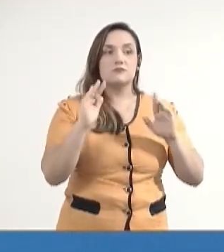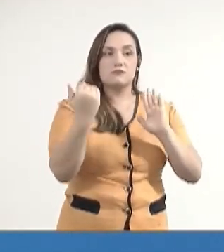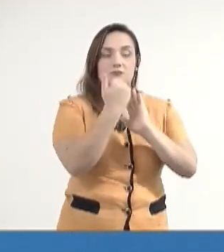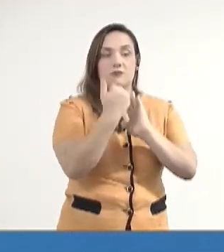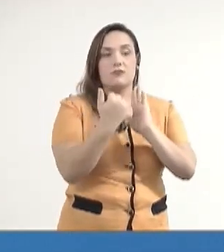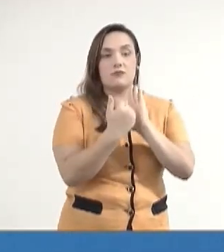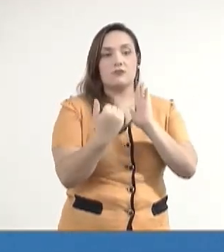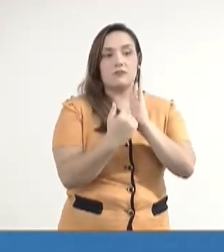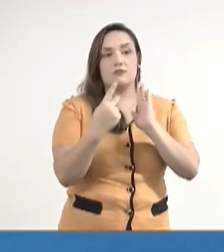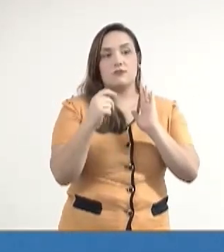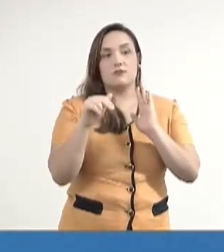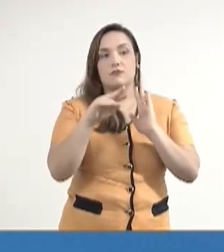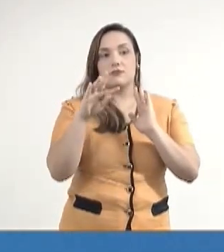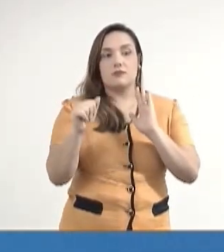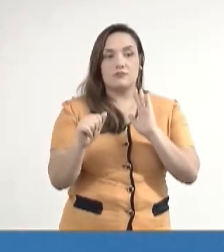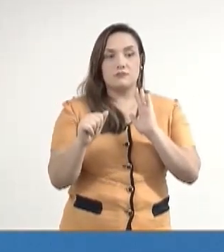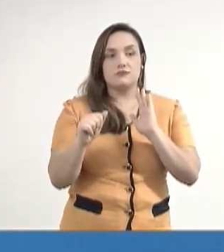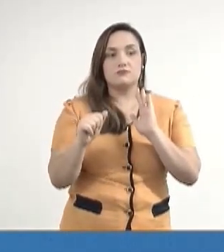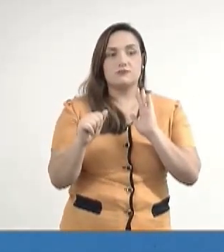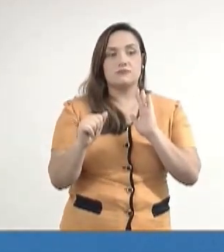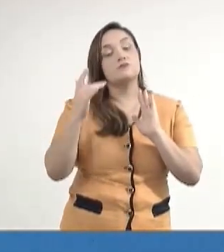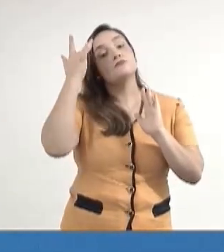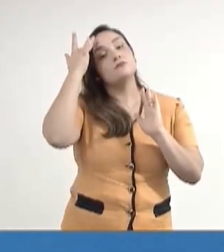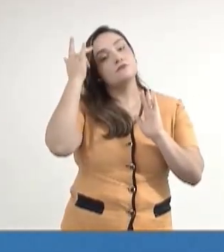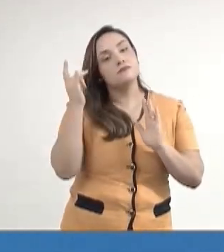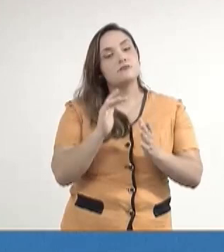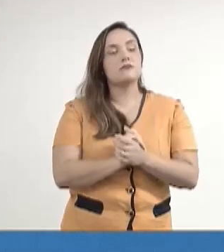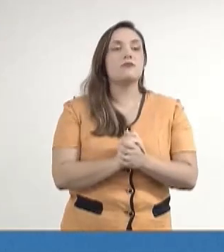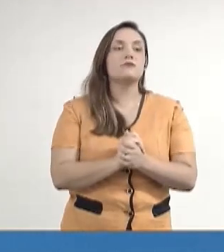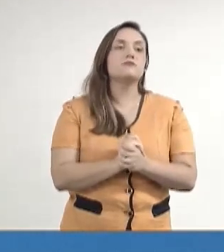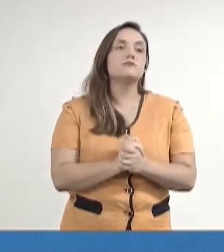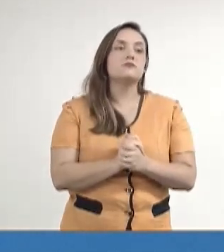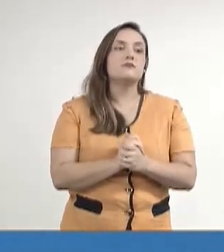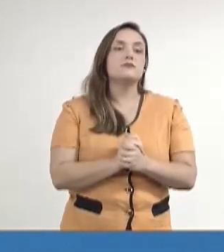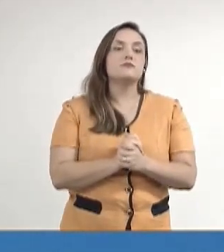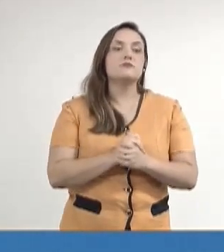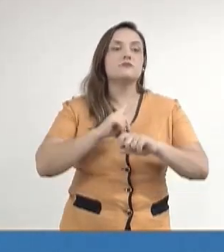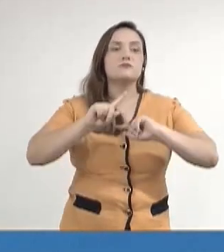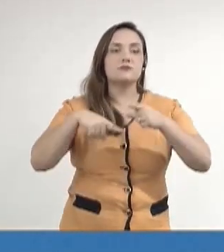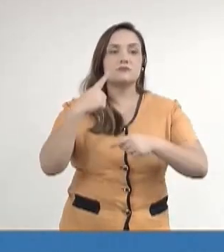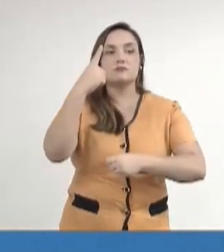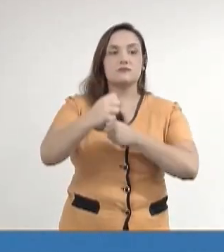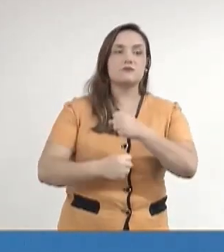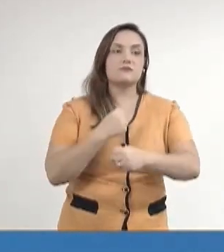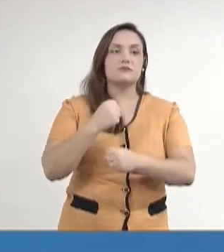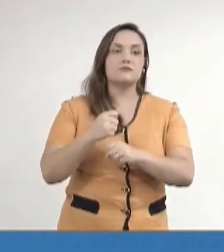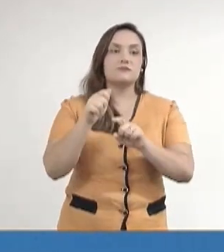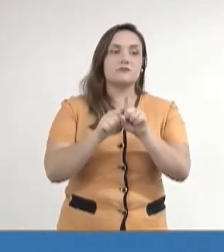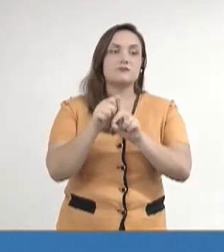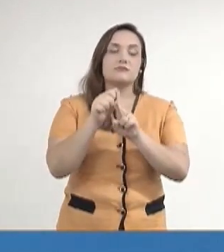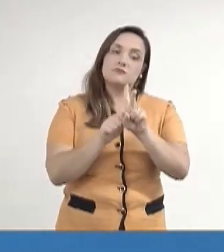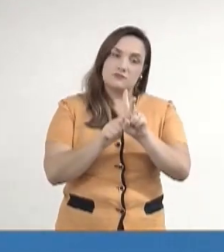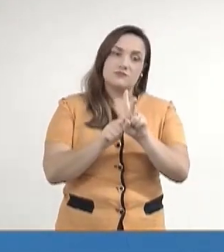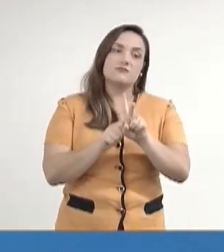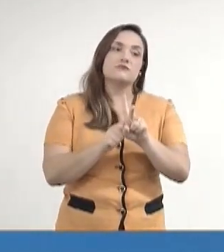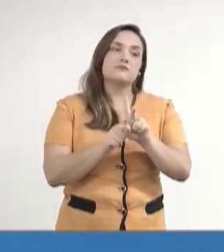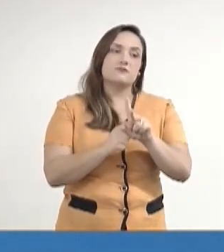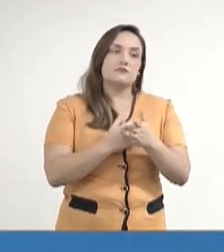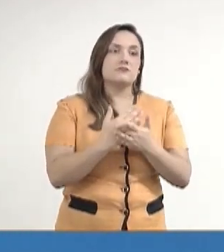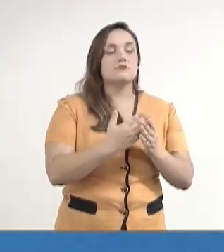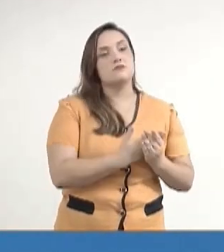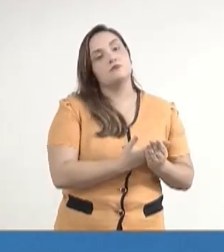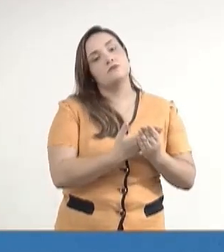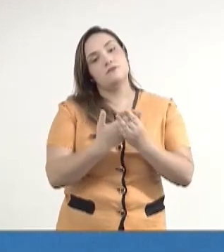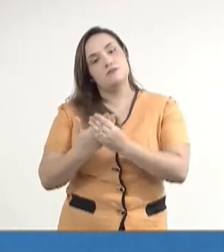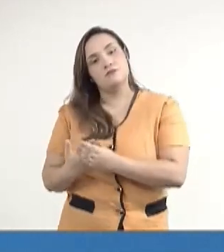na pauta do plenário para amanhã, após 1 ano e 2 meses do processo